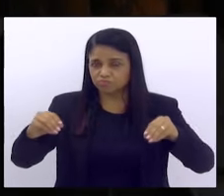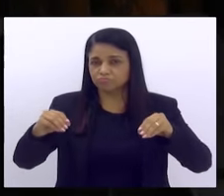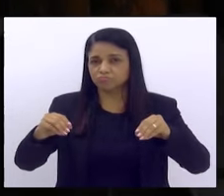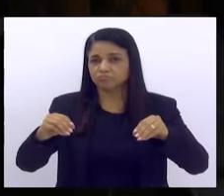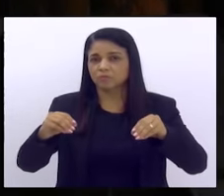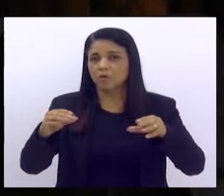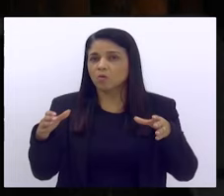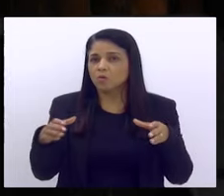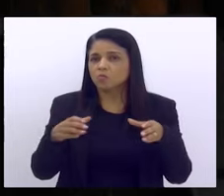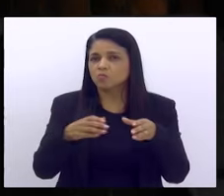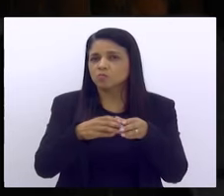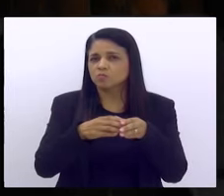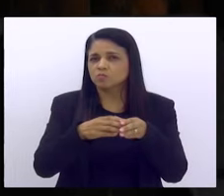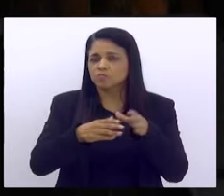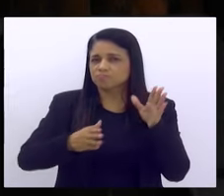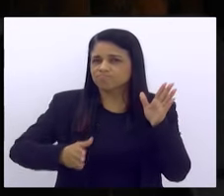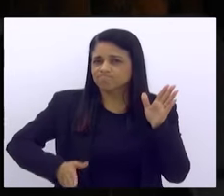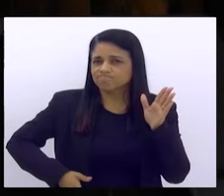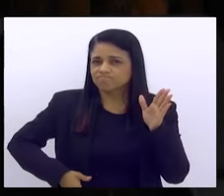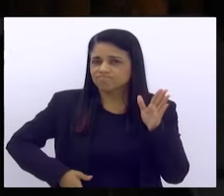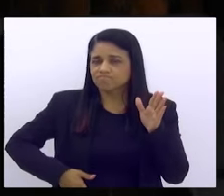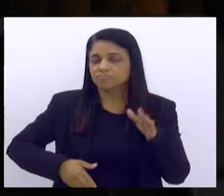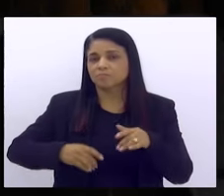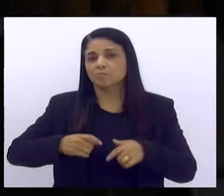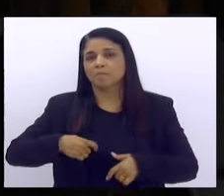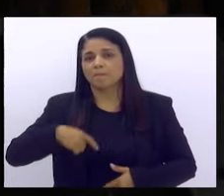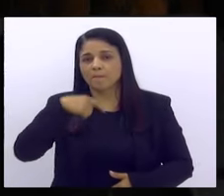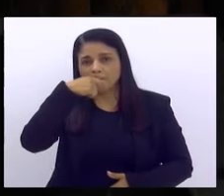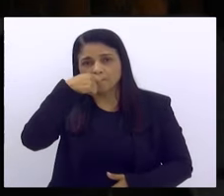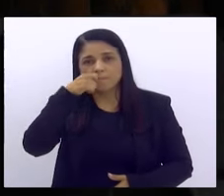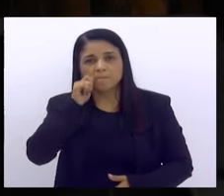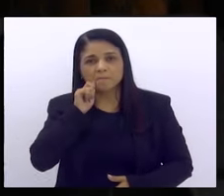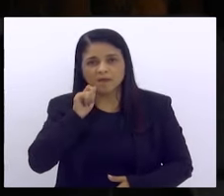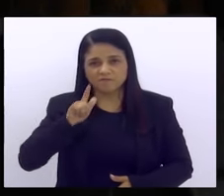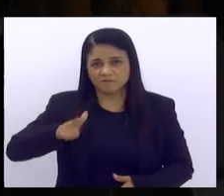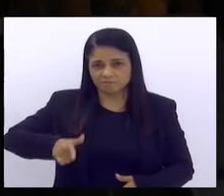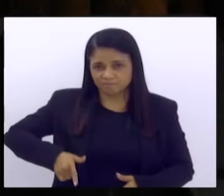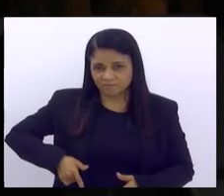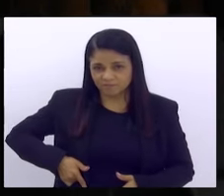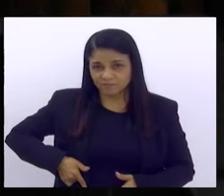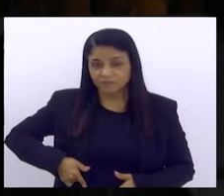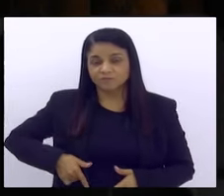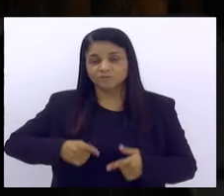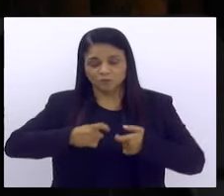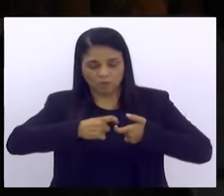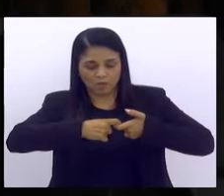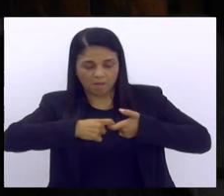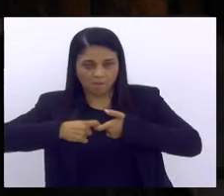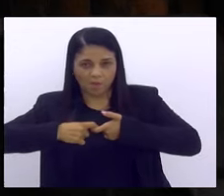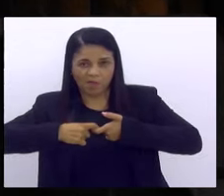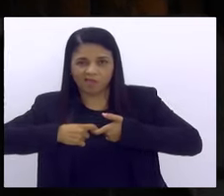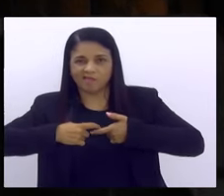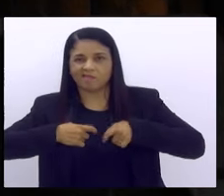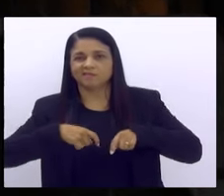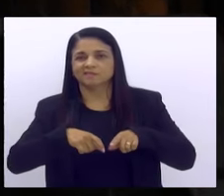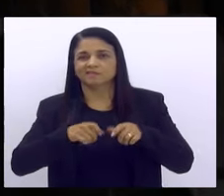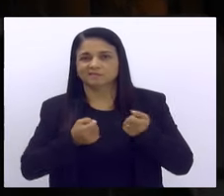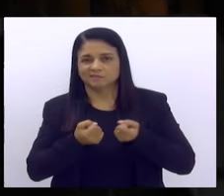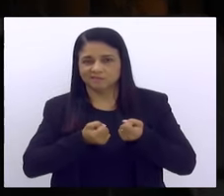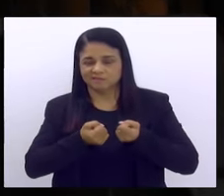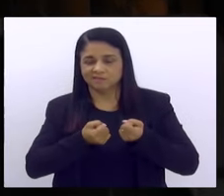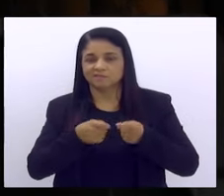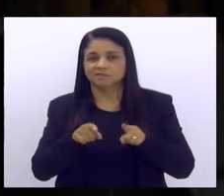maiores quadrilhas desse país, que é a máfia do reboque e a indústria da multa, nesse momento, capitaneada e